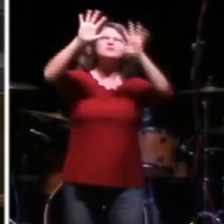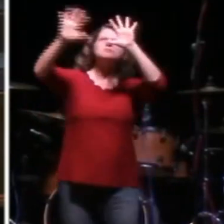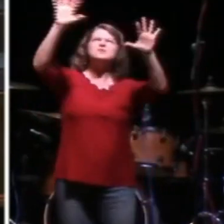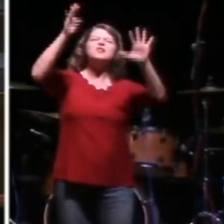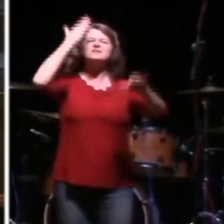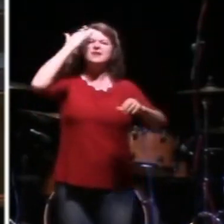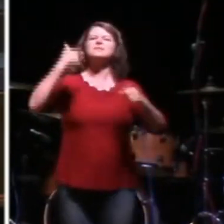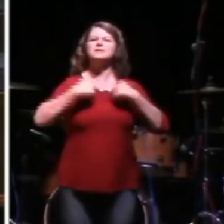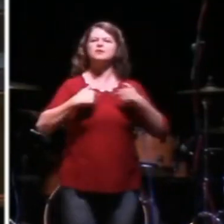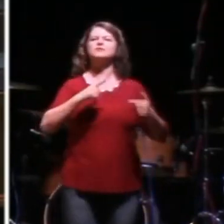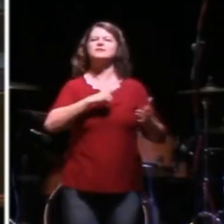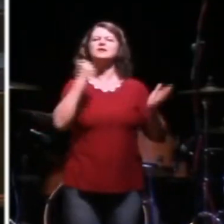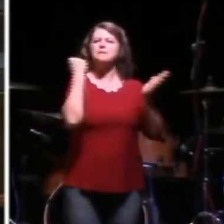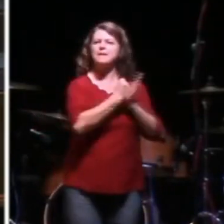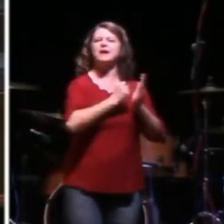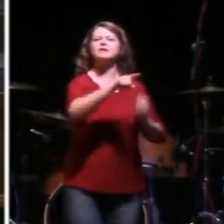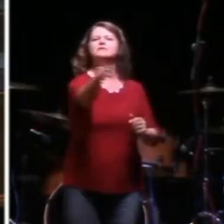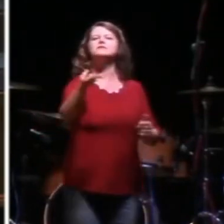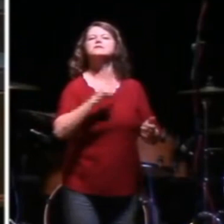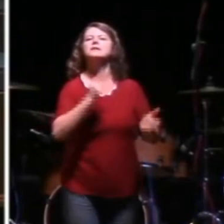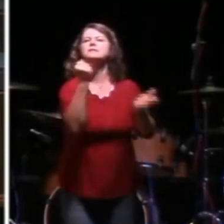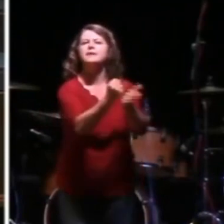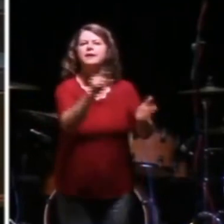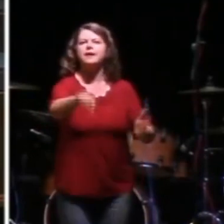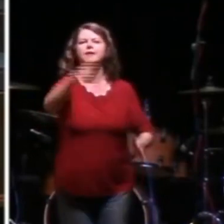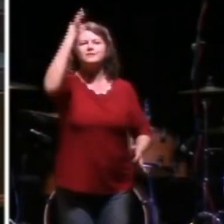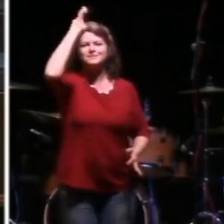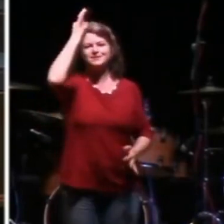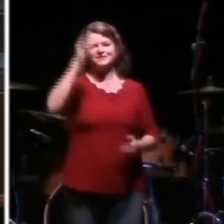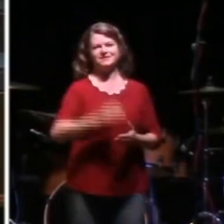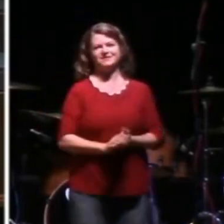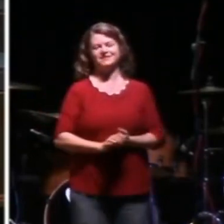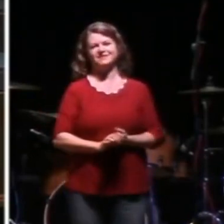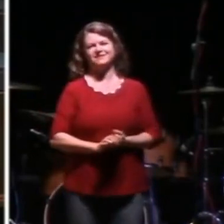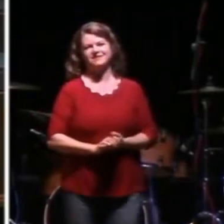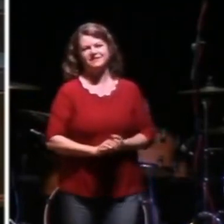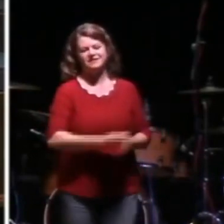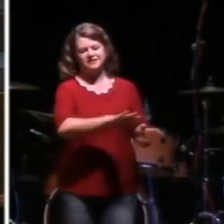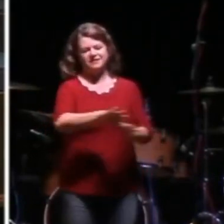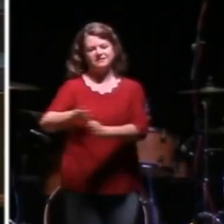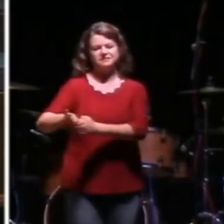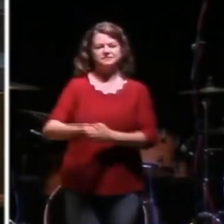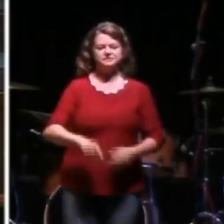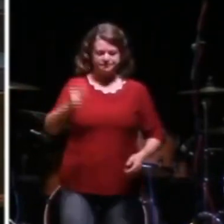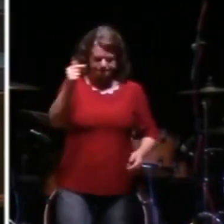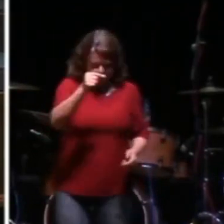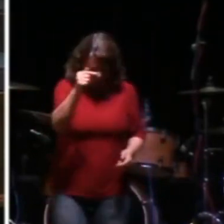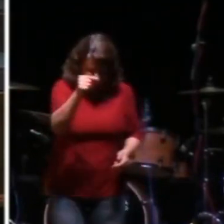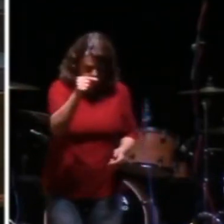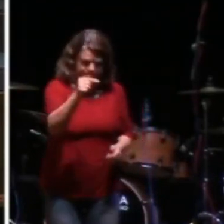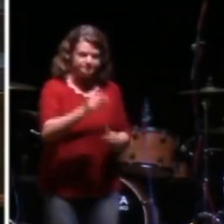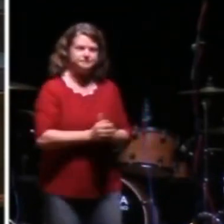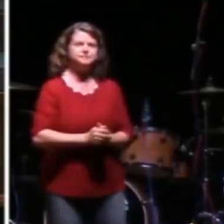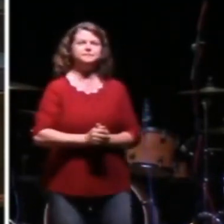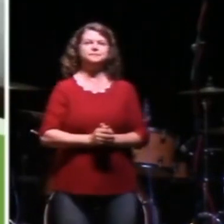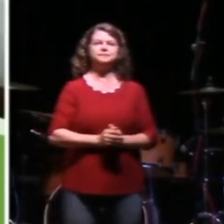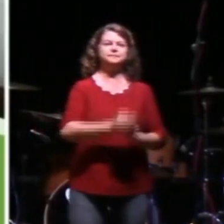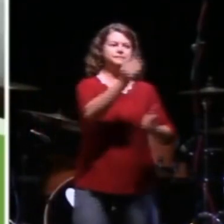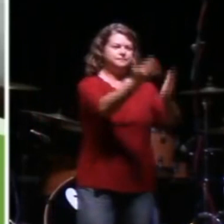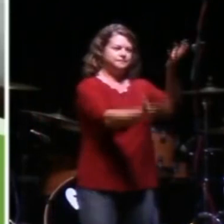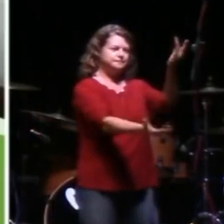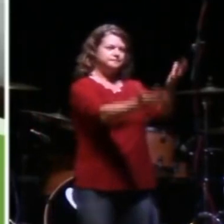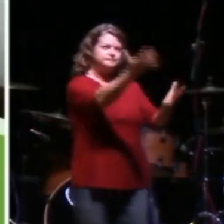e da tua saúde depende do senhor meus sete fogo e granizo segurança para quem